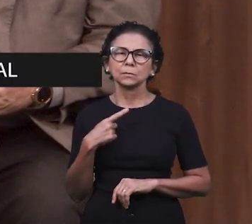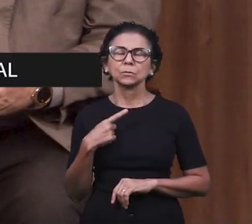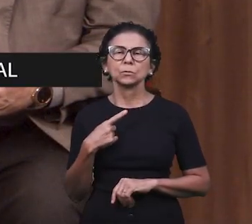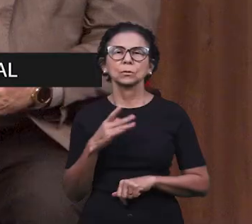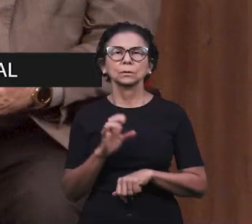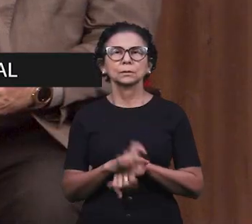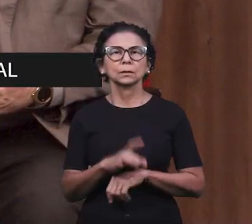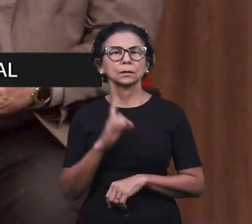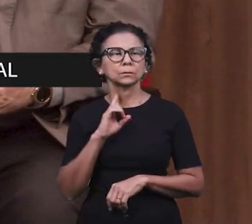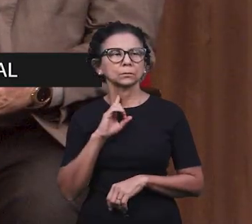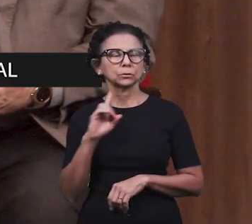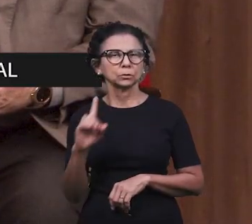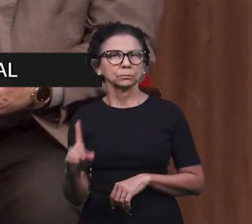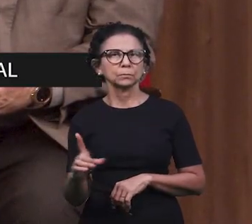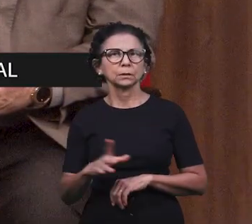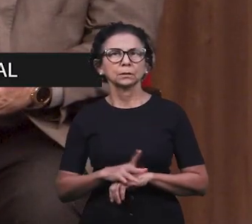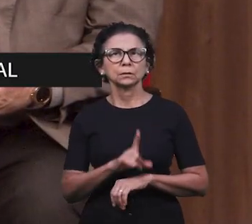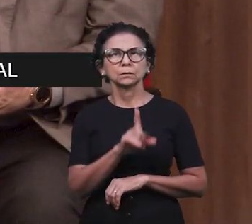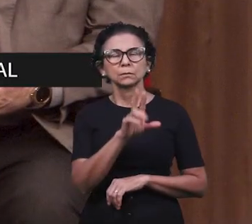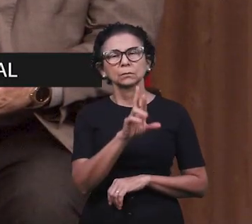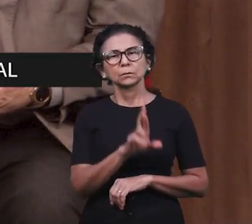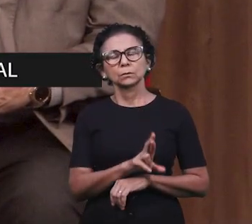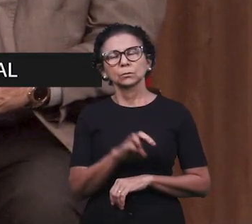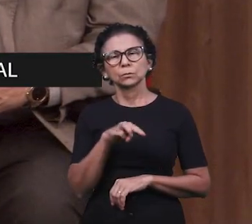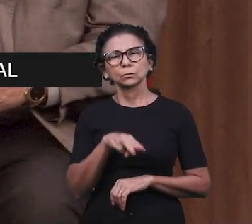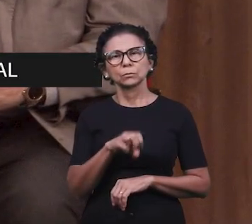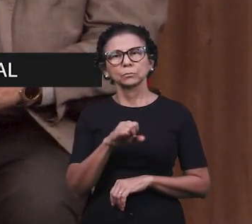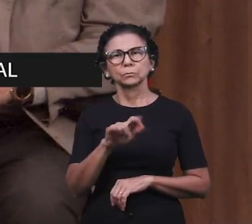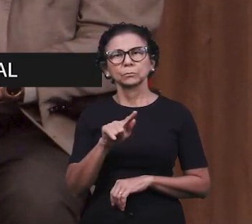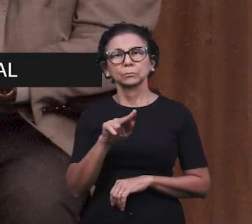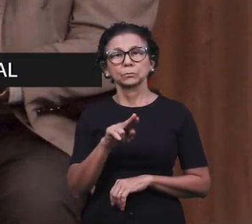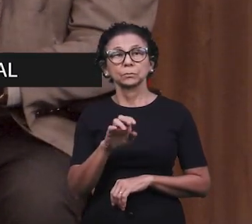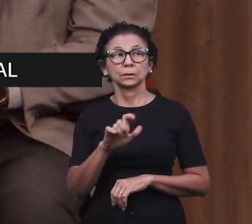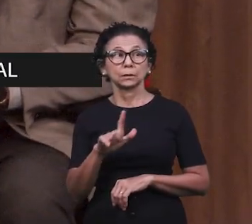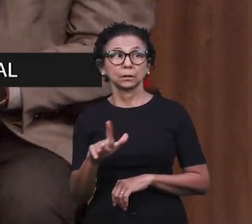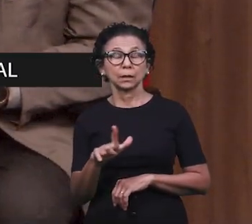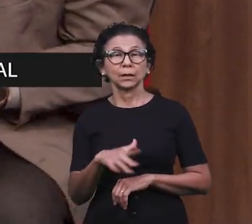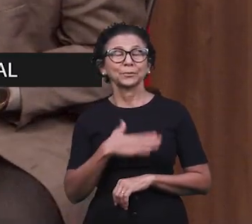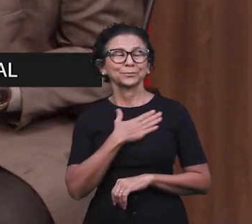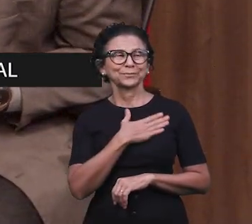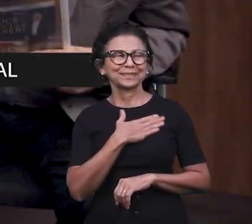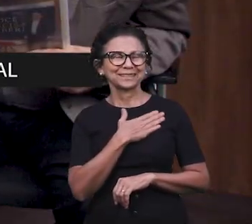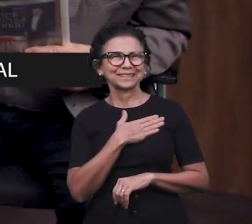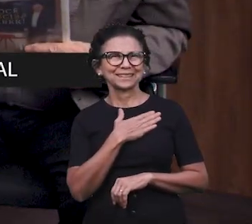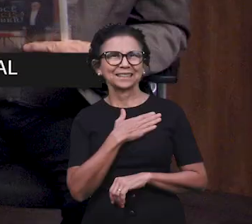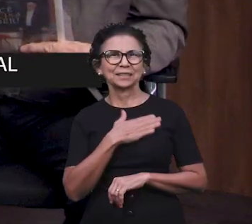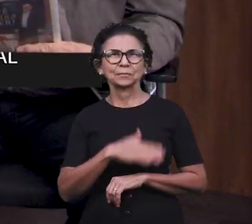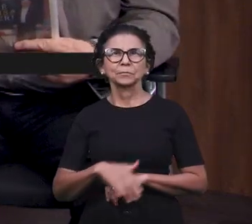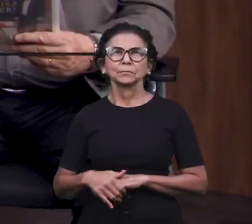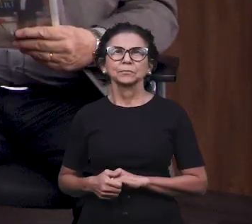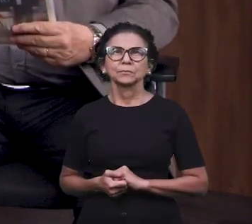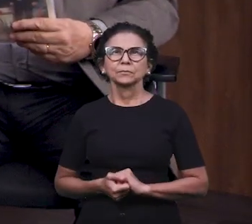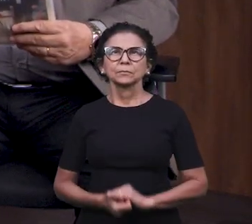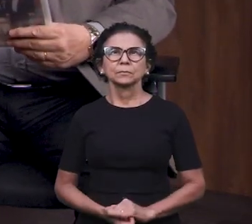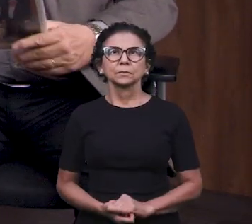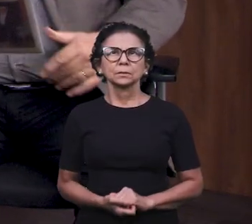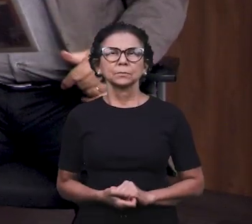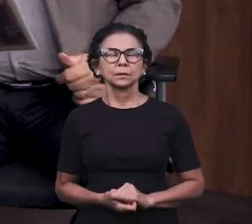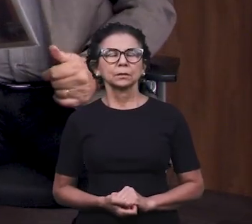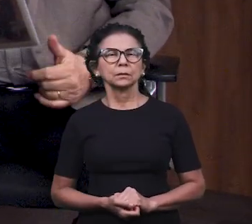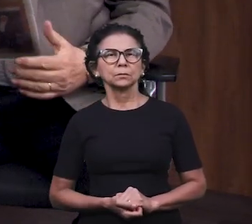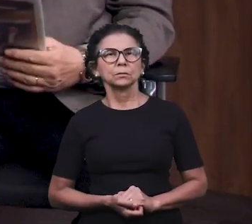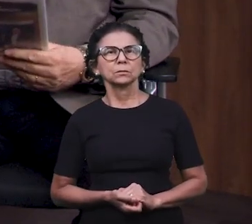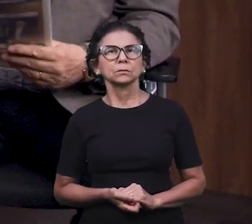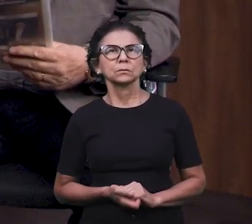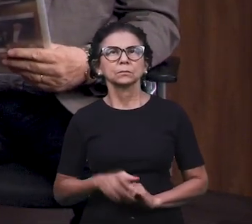Gerais, nosso querido pastor Miguel Faria Lima. Que prazer tê-lo no programa. A paz do Senhor